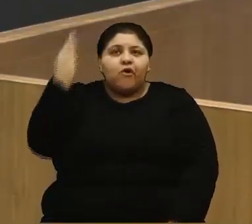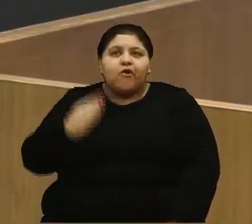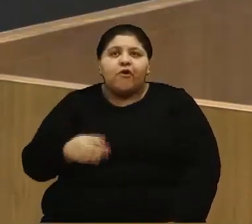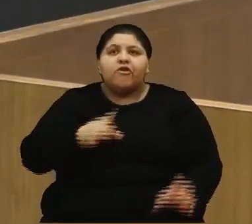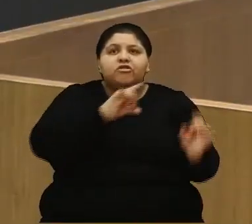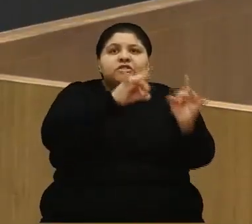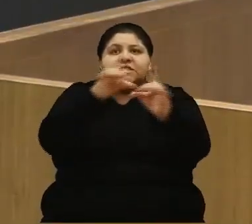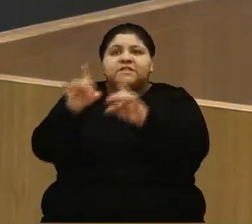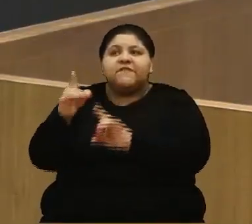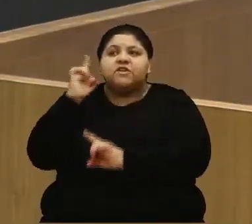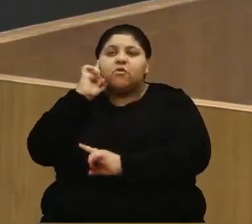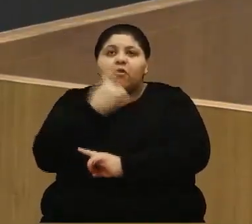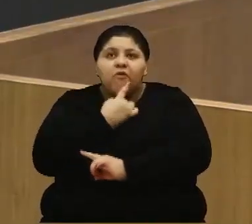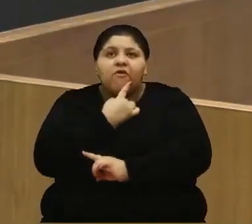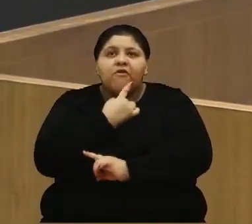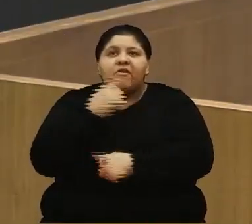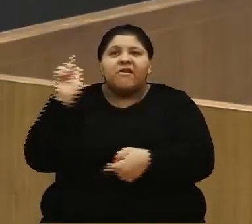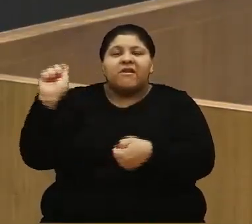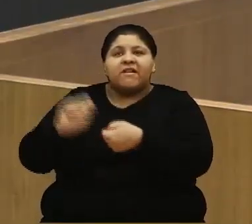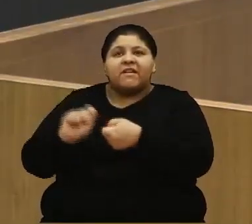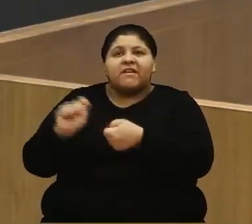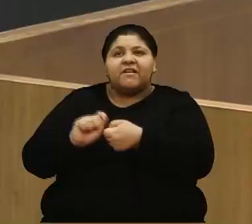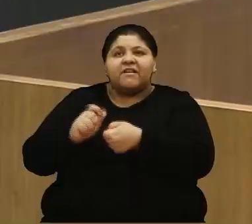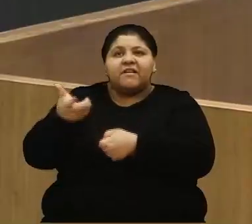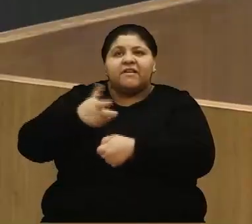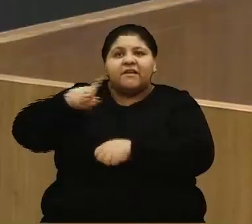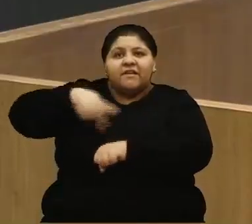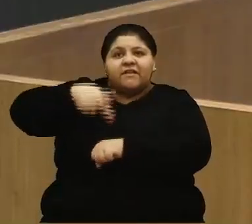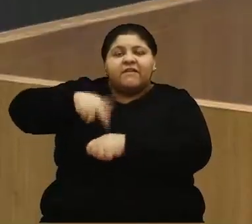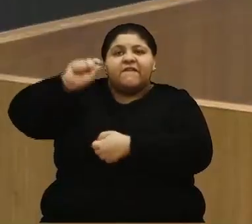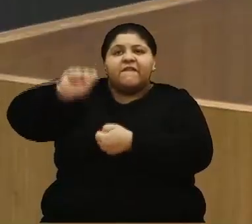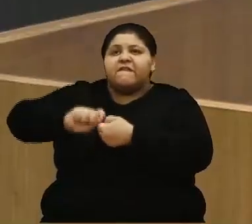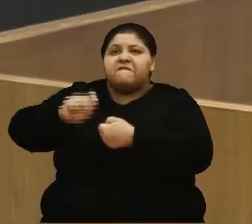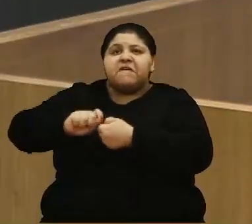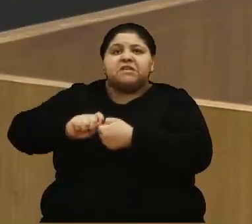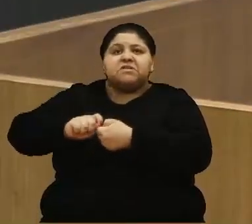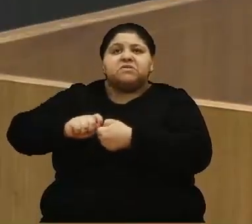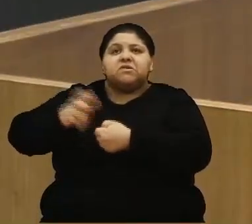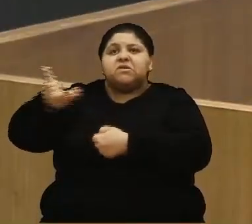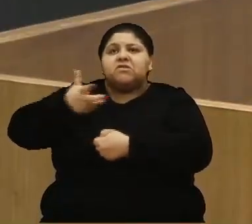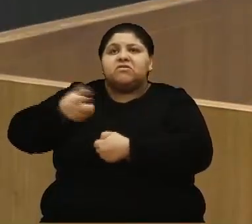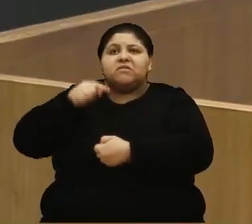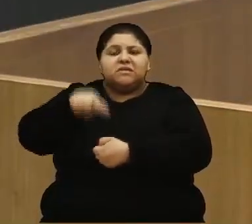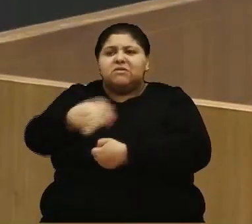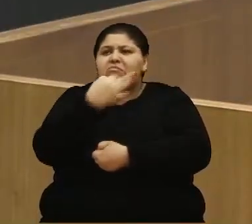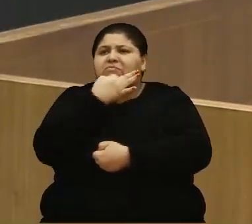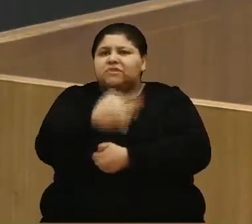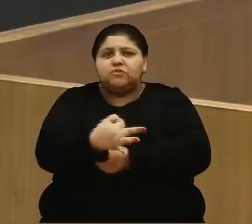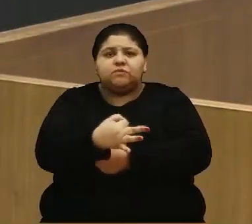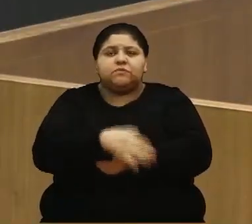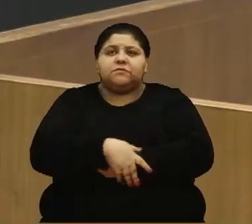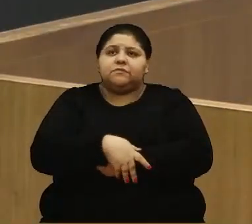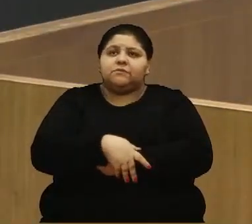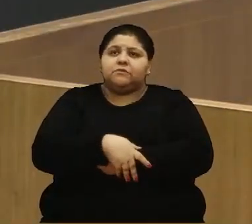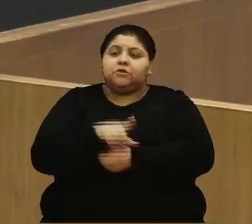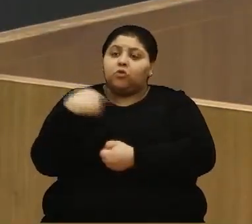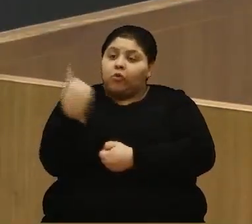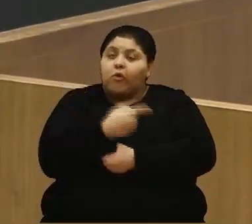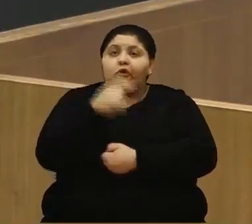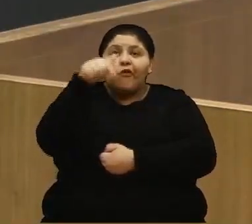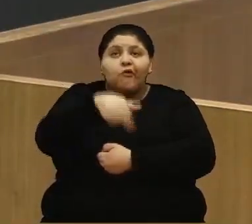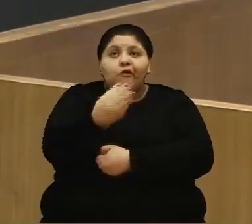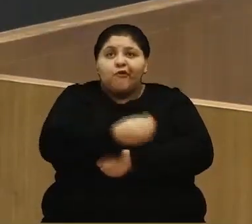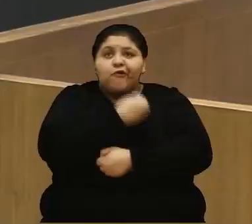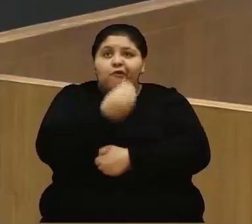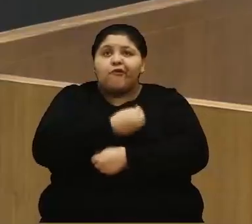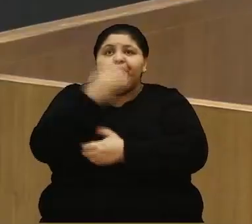para os Estados Unidos para querer que o nosso país faça aquilo que ele quer. Isso é um absurdo. Nós estamos vivendo